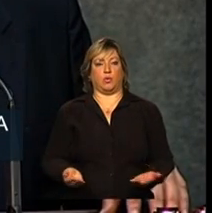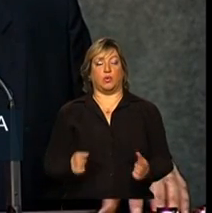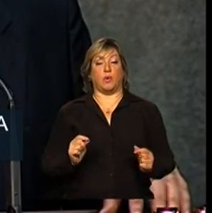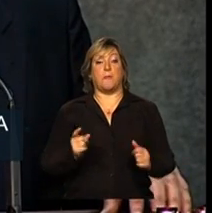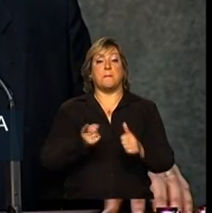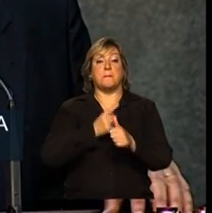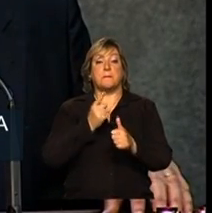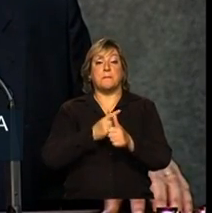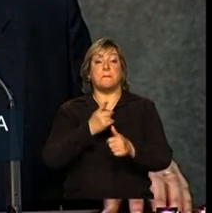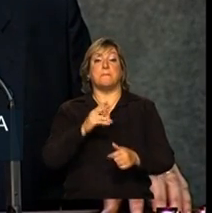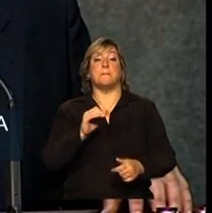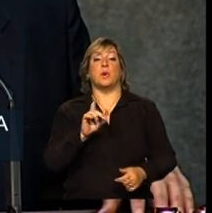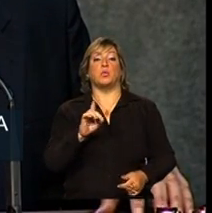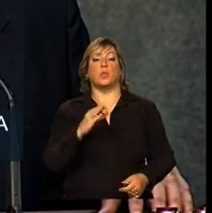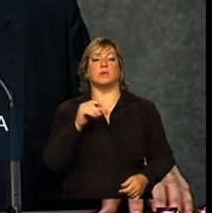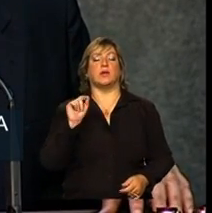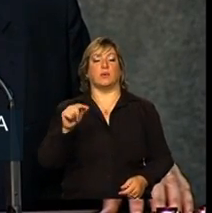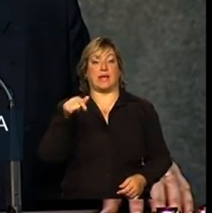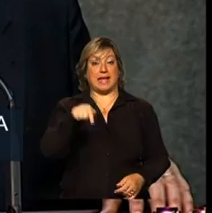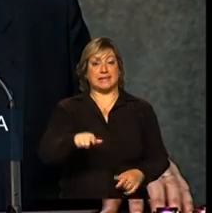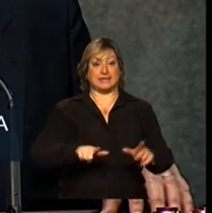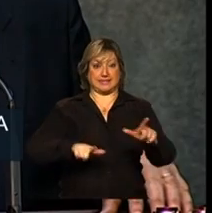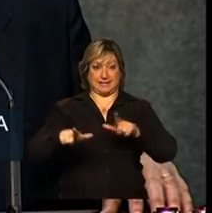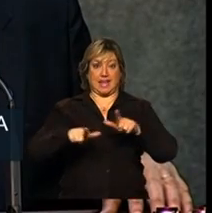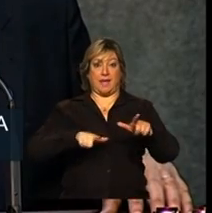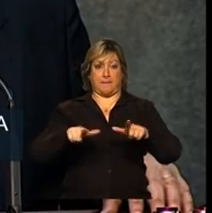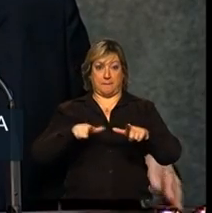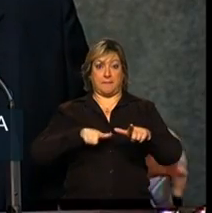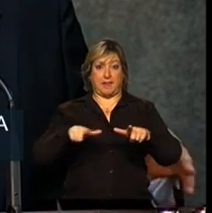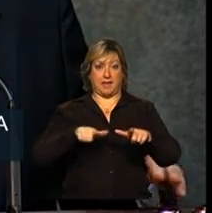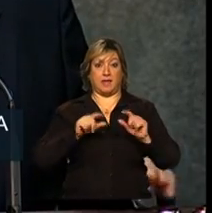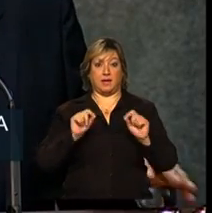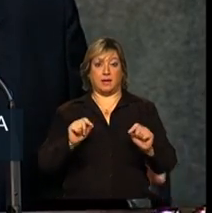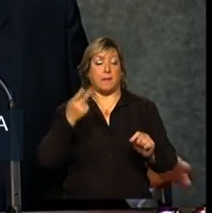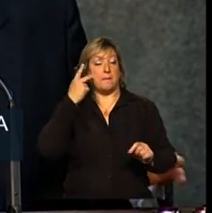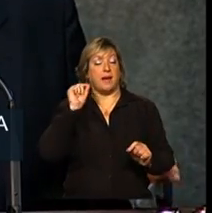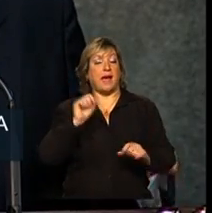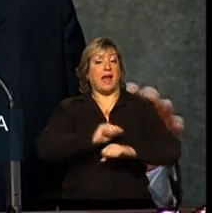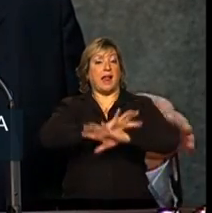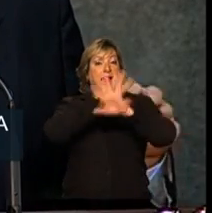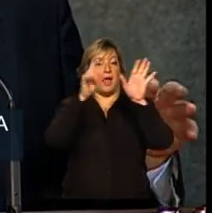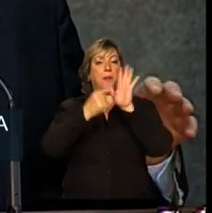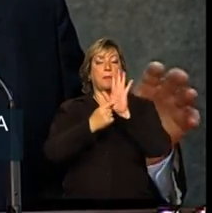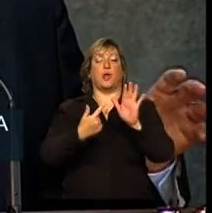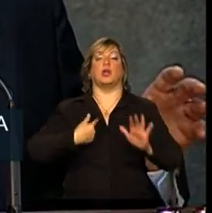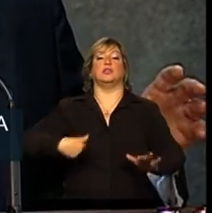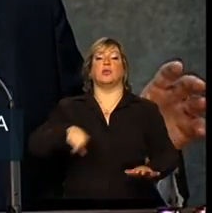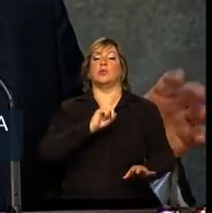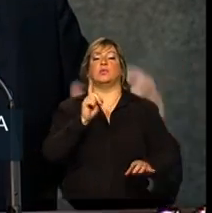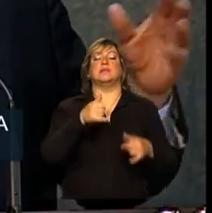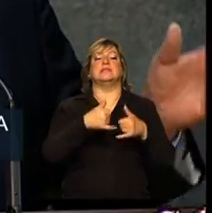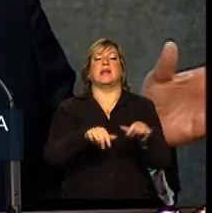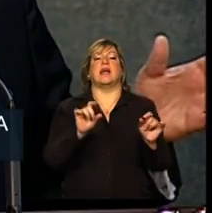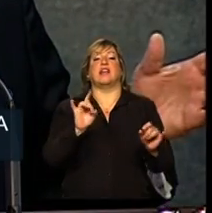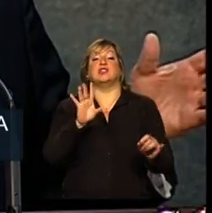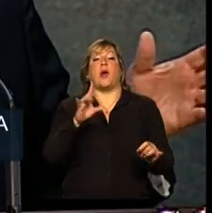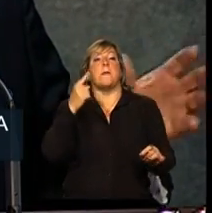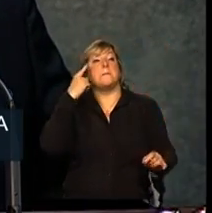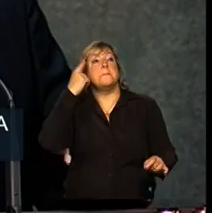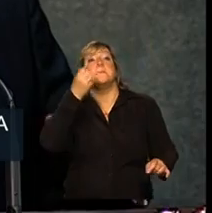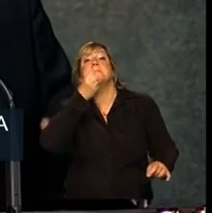a primeira produção desse trabalho. Para que fique claro que nós não estamos simplesmente com boas